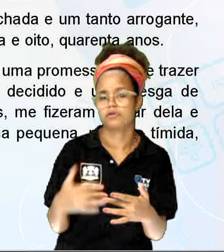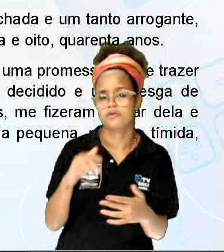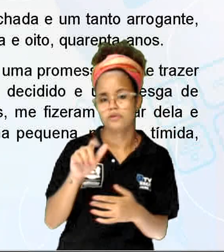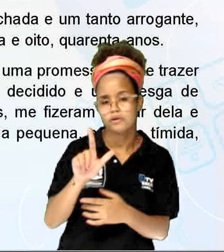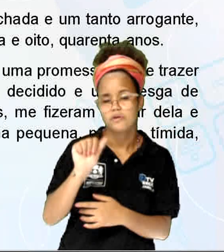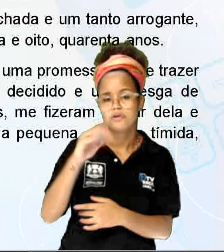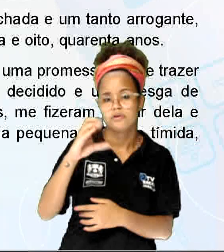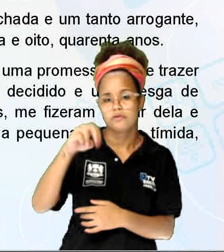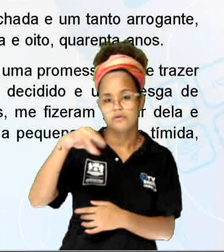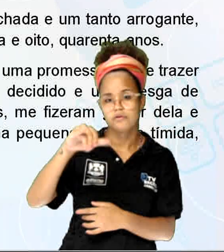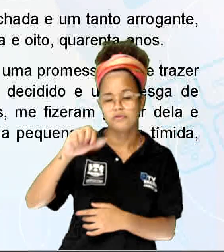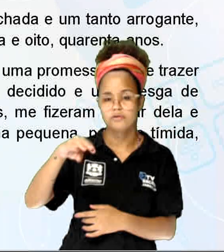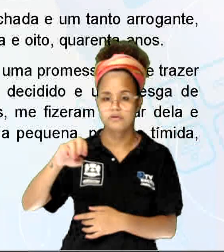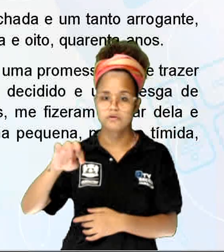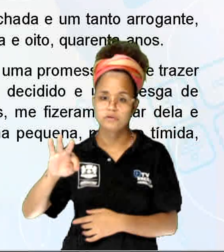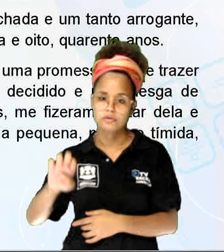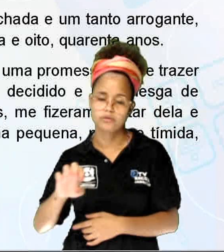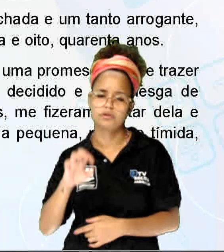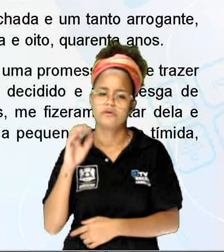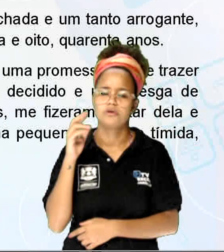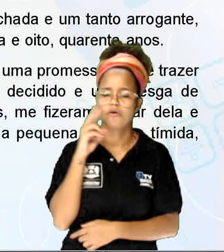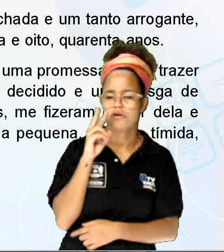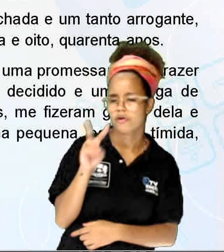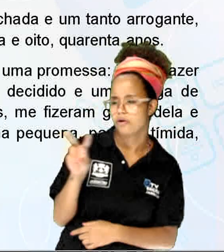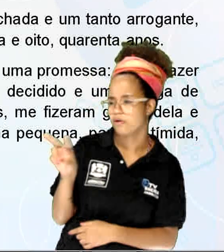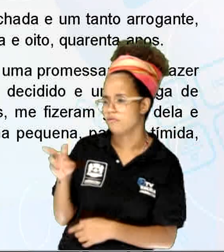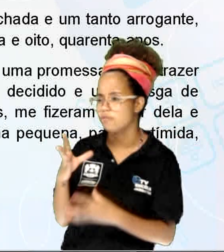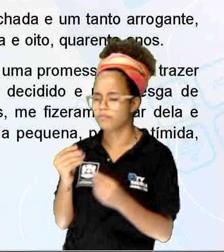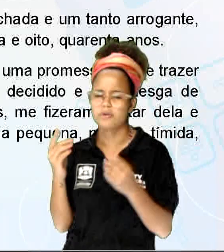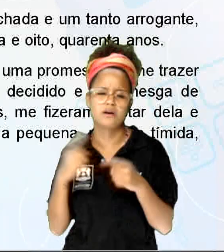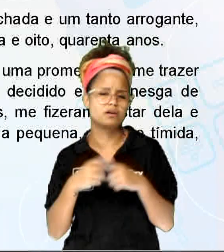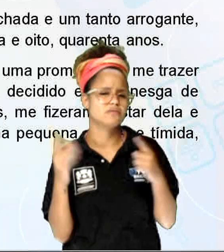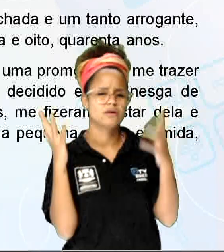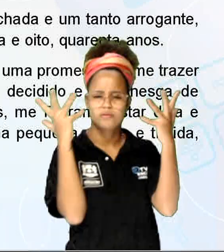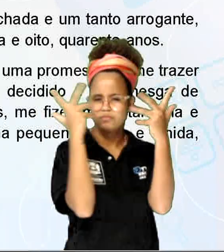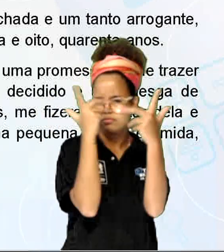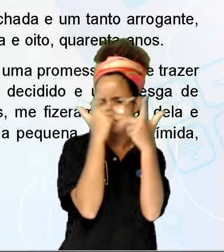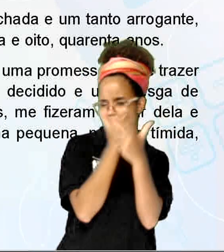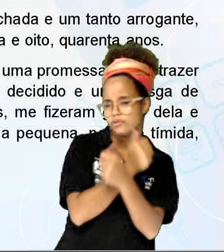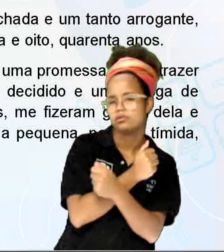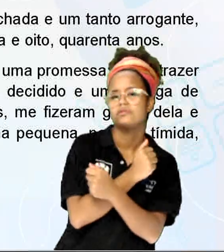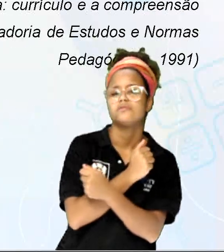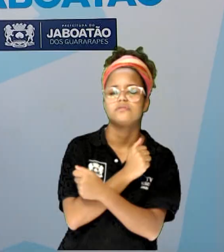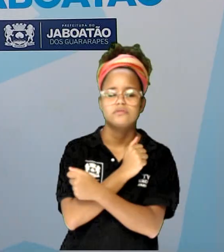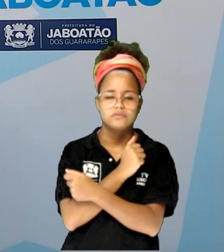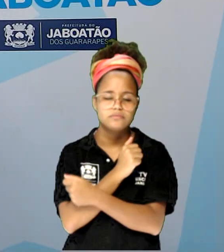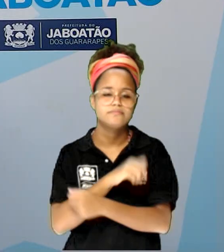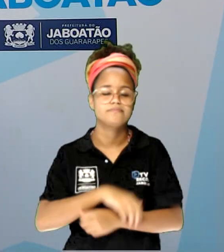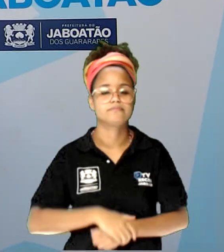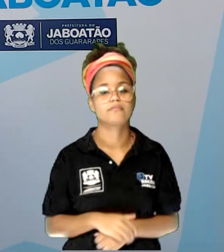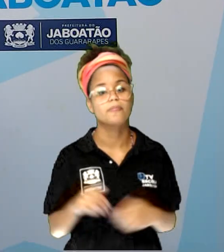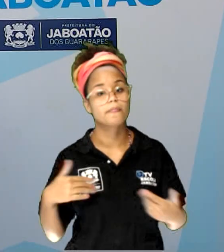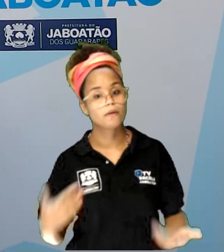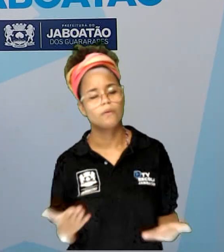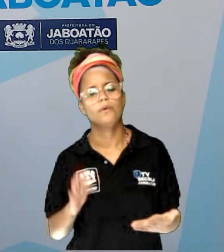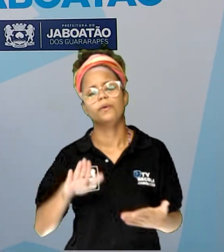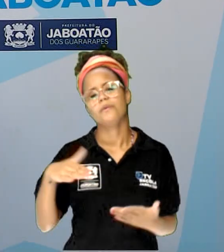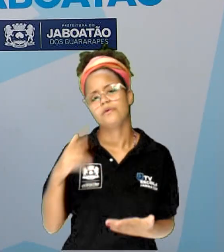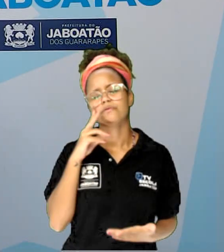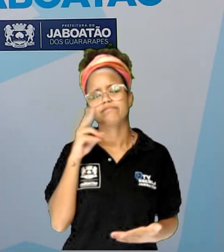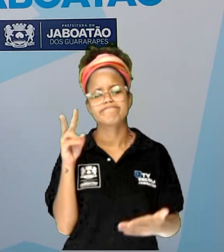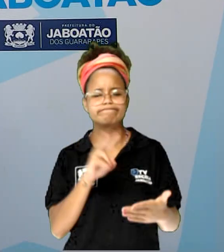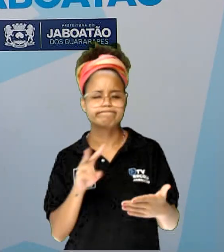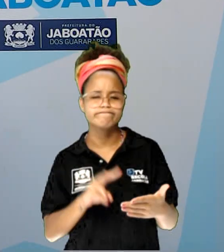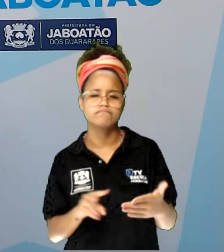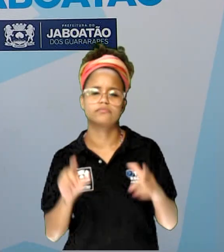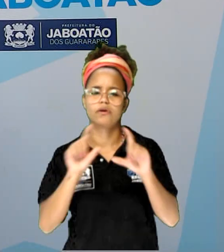e olhava muito, mas era bonita e nem merecia o apelido que tinha, que era de ser dragão. Então, assim, quando a gente vai avaliar esse